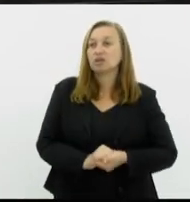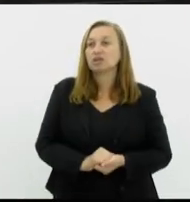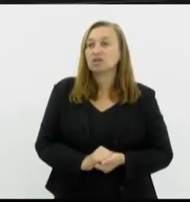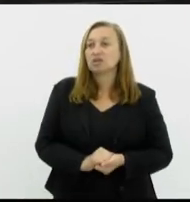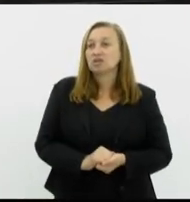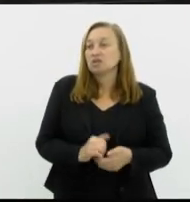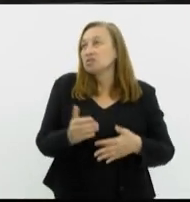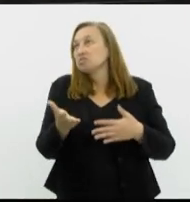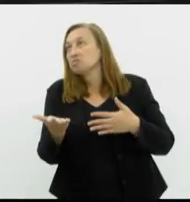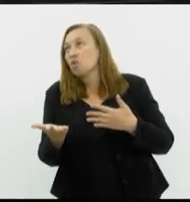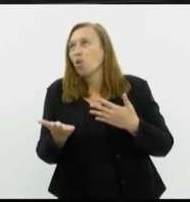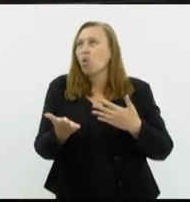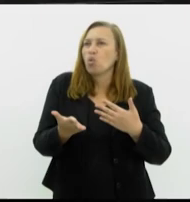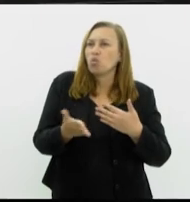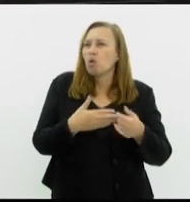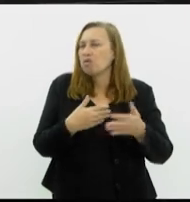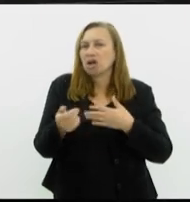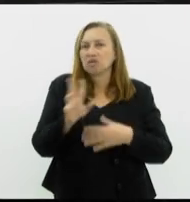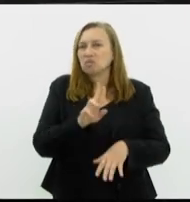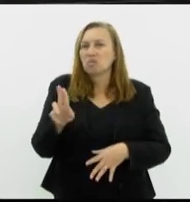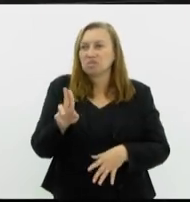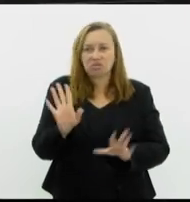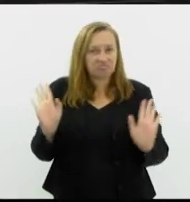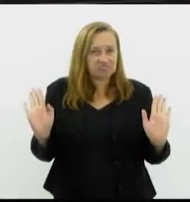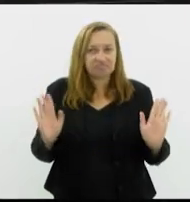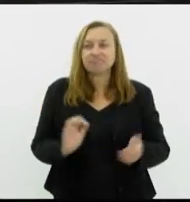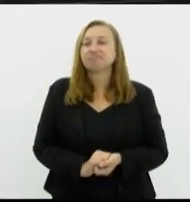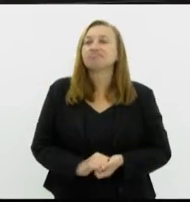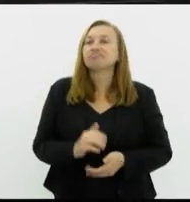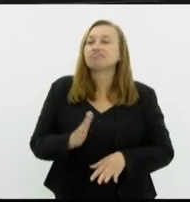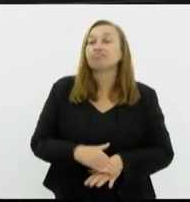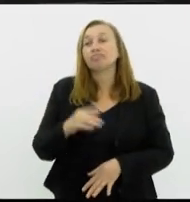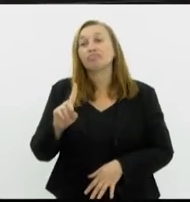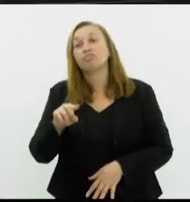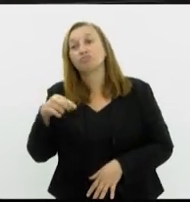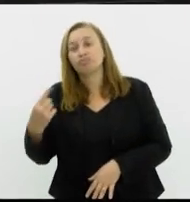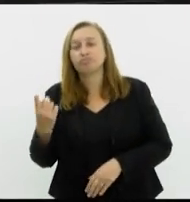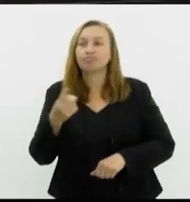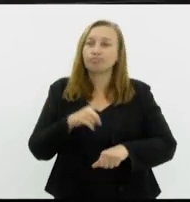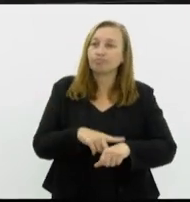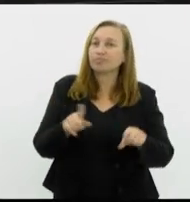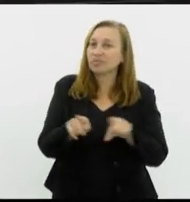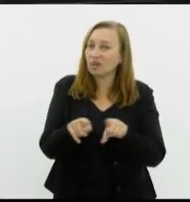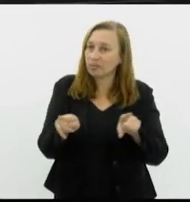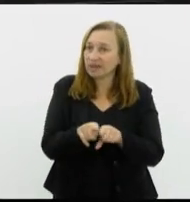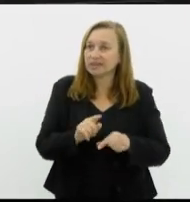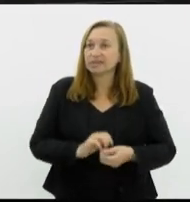ele como se chamar. Mas, de outro lado, também,